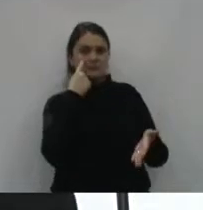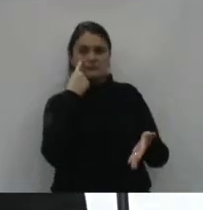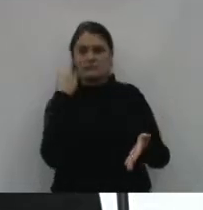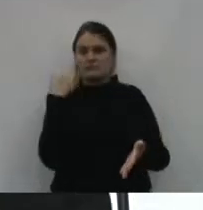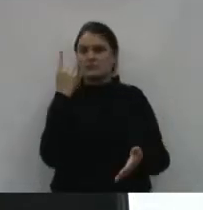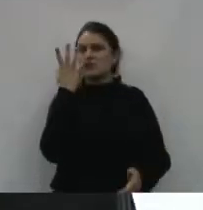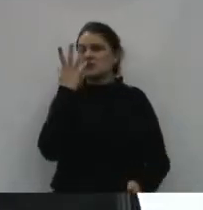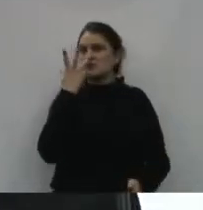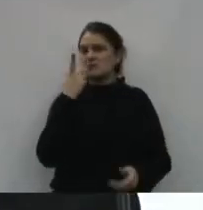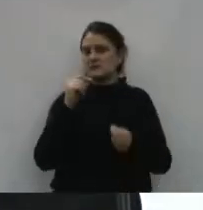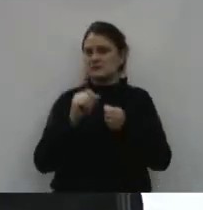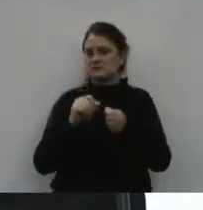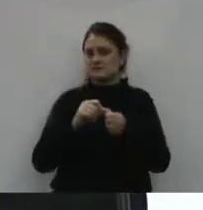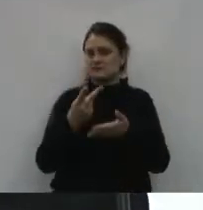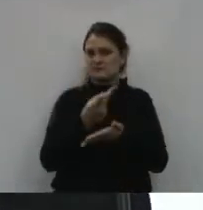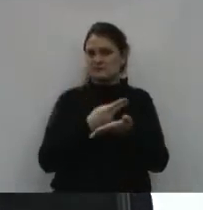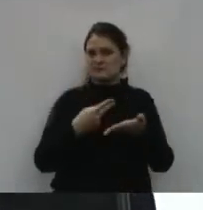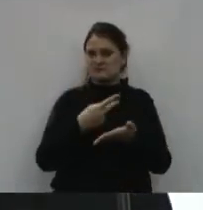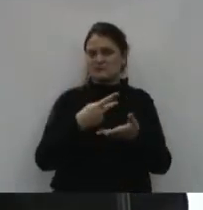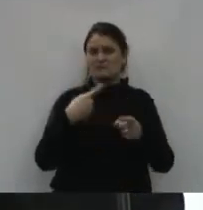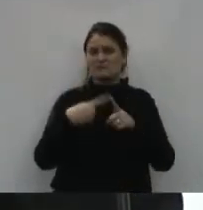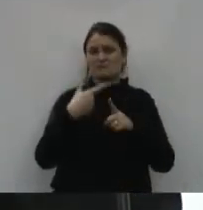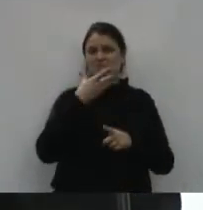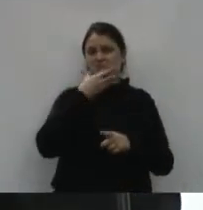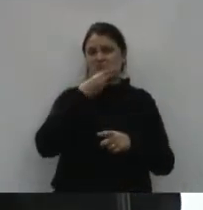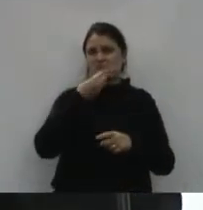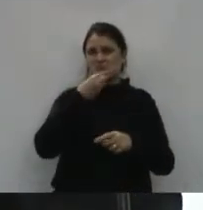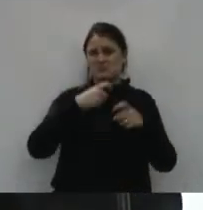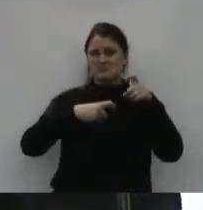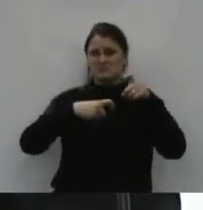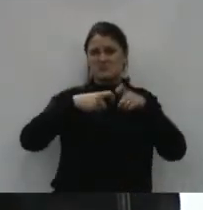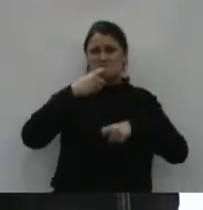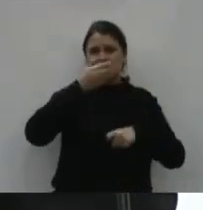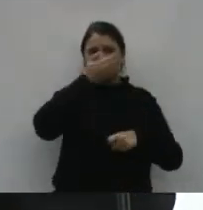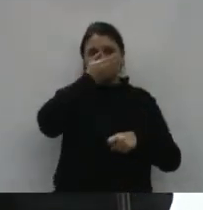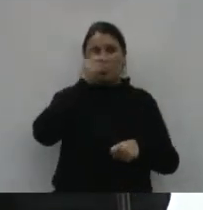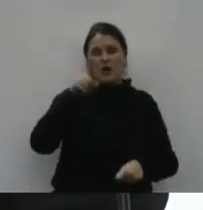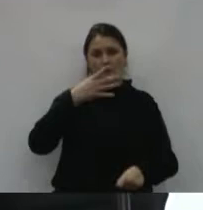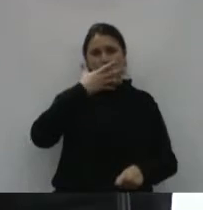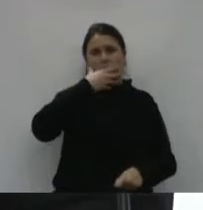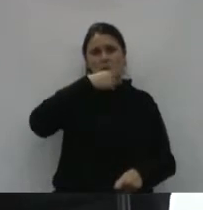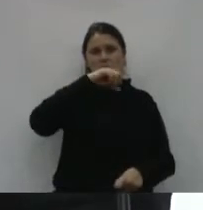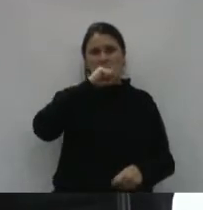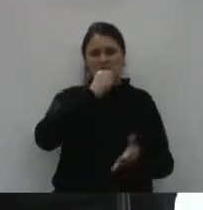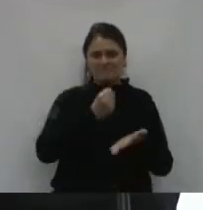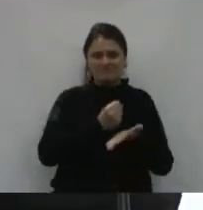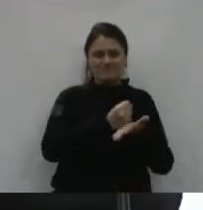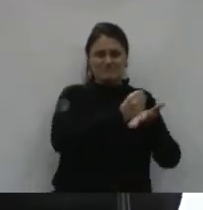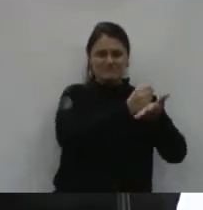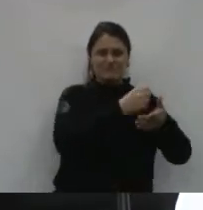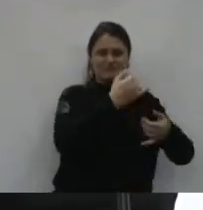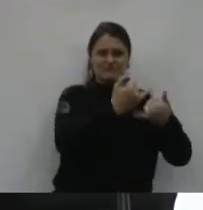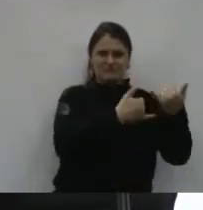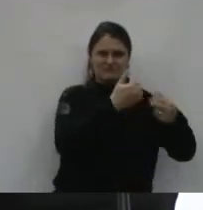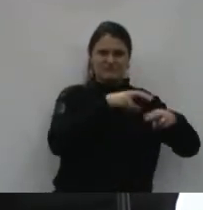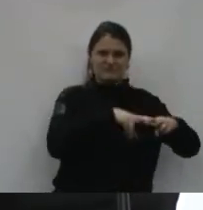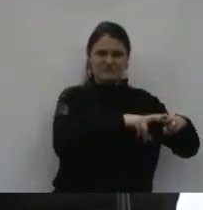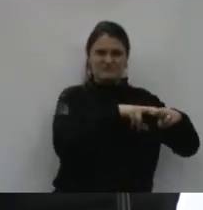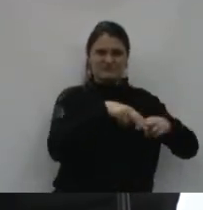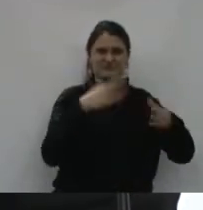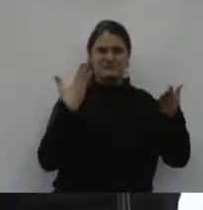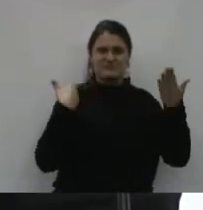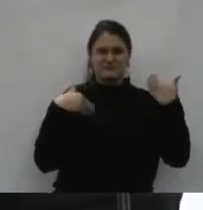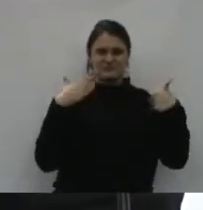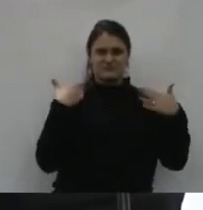temos um desenho feito por uma criança onde abusador né ô ô ô pai dela levava ela no parque é pra